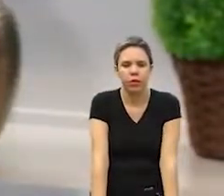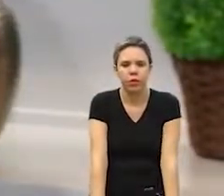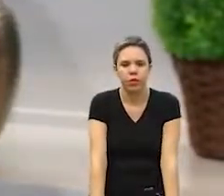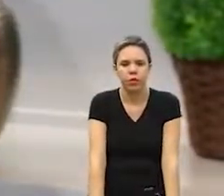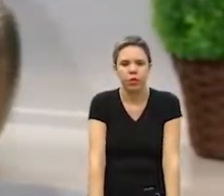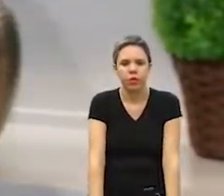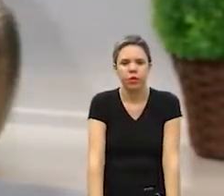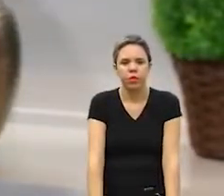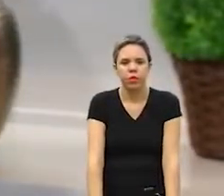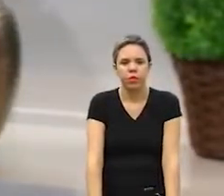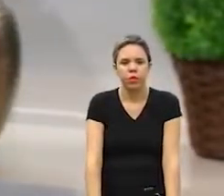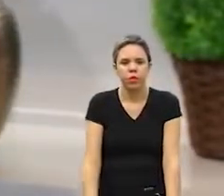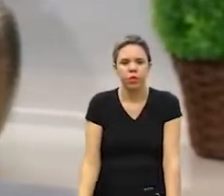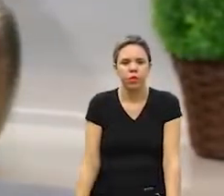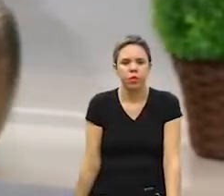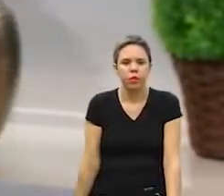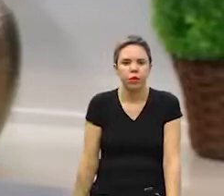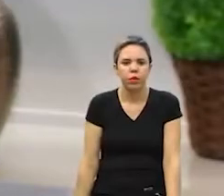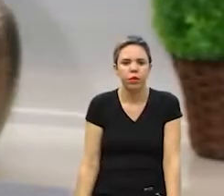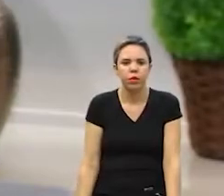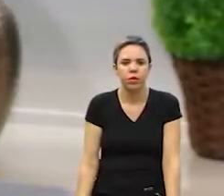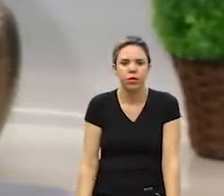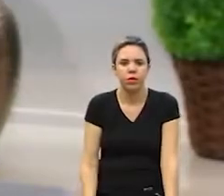@dulce_parmesani e também tem o da empresa que é